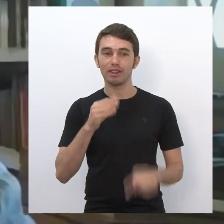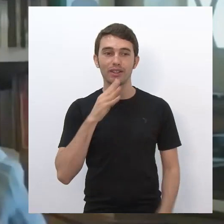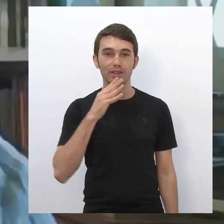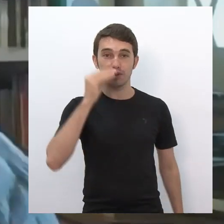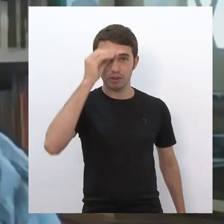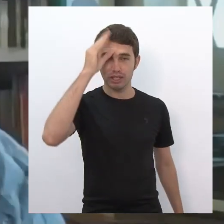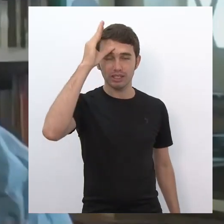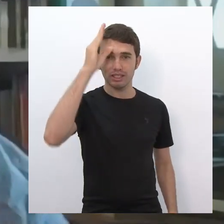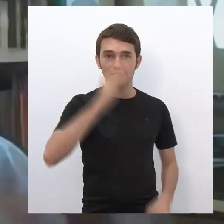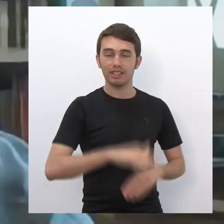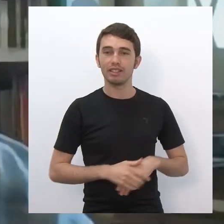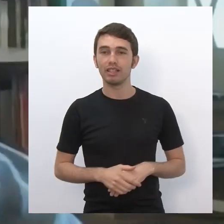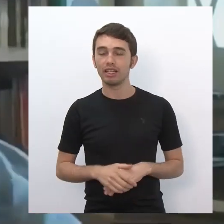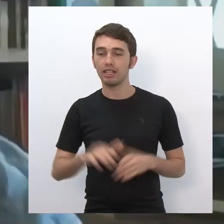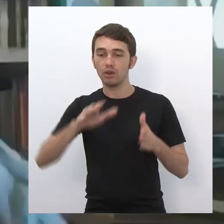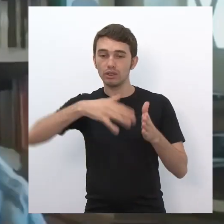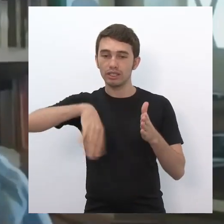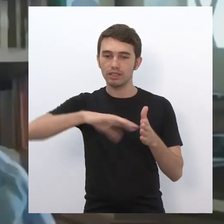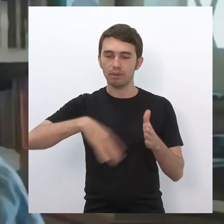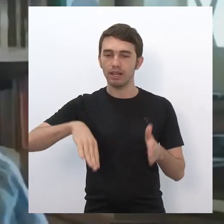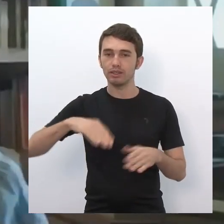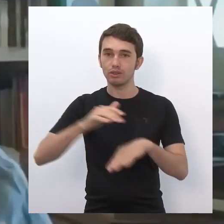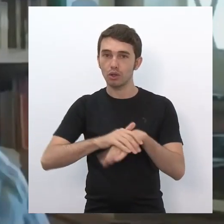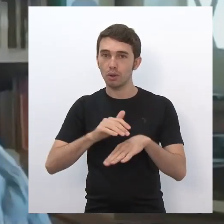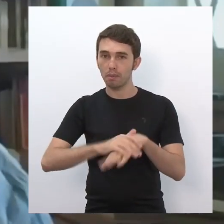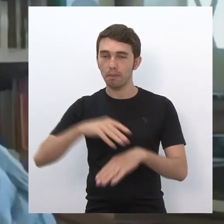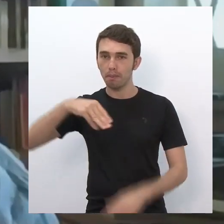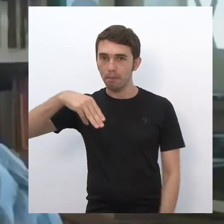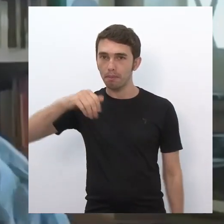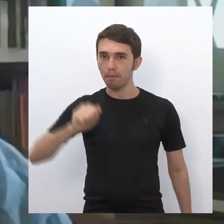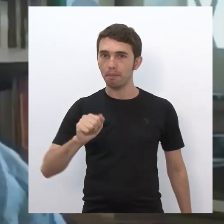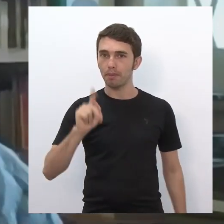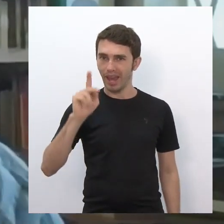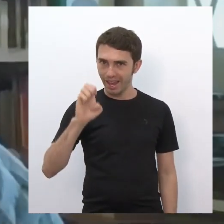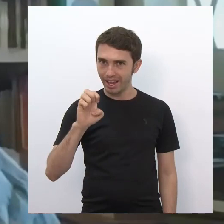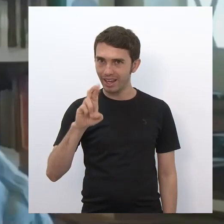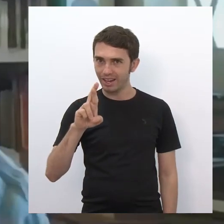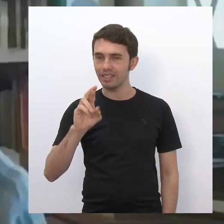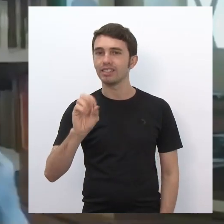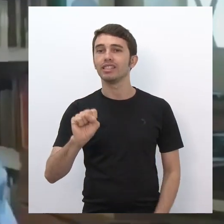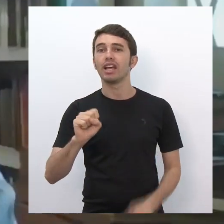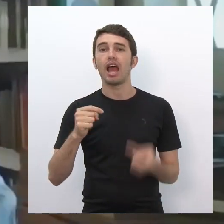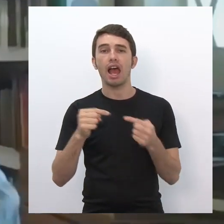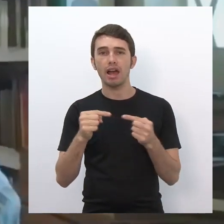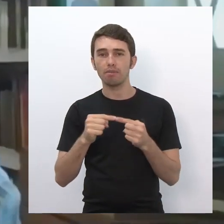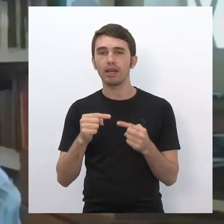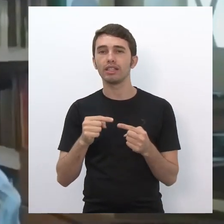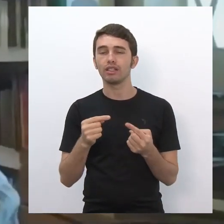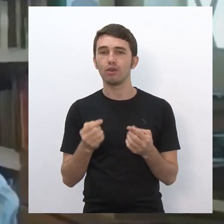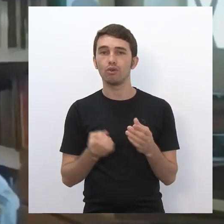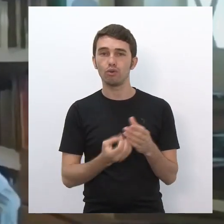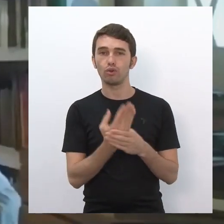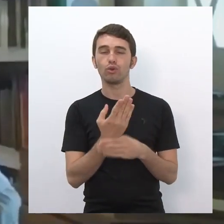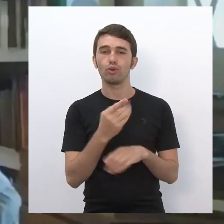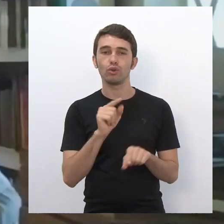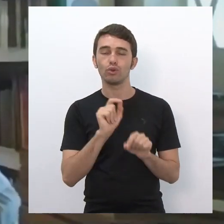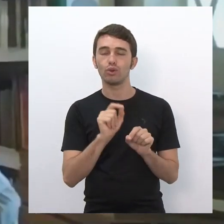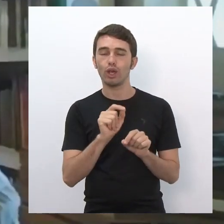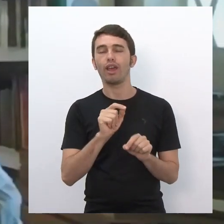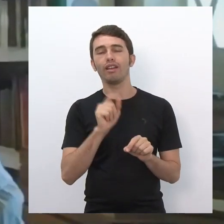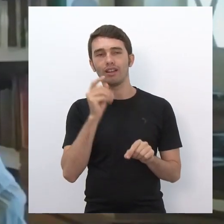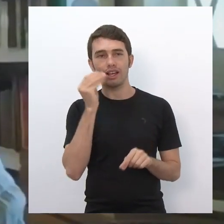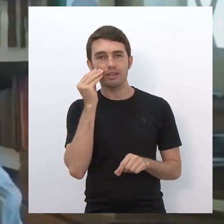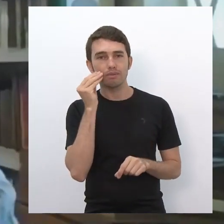né? Os espaços maker, né? Tudo isso é fruto das experiências de bibliotecas públicas,